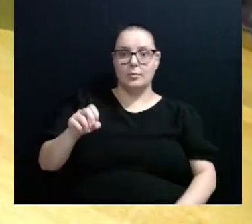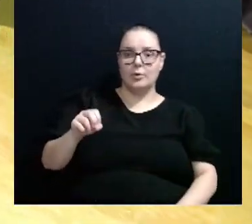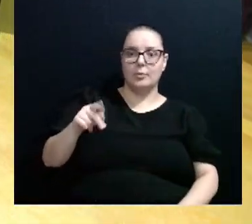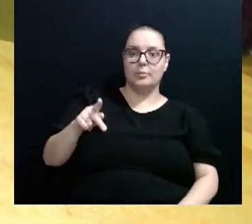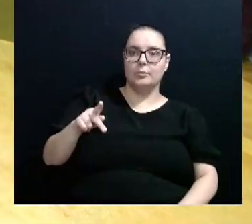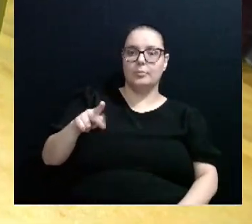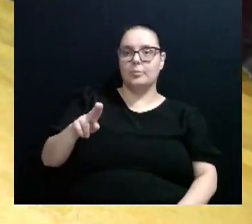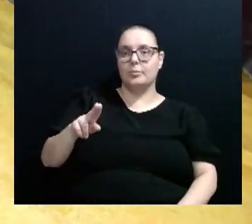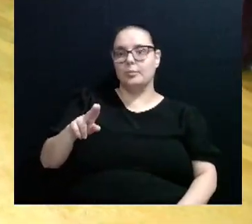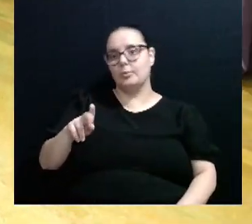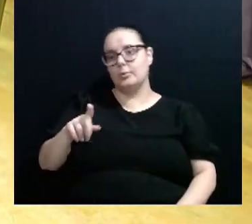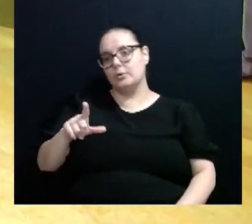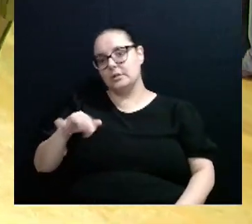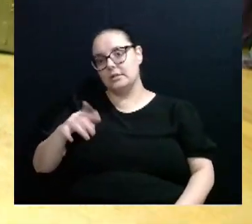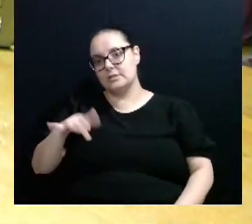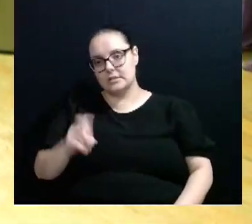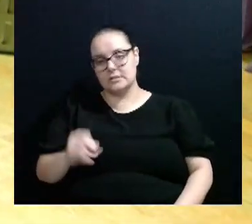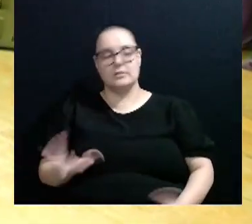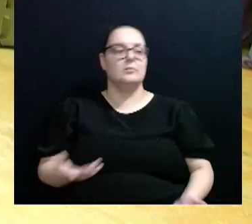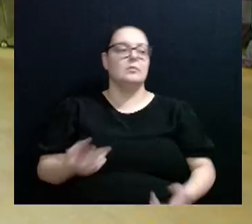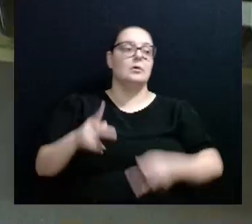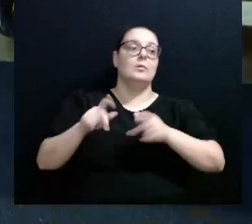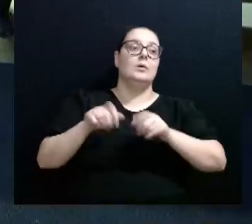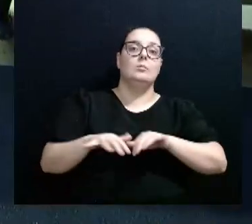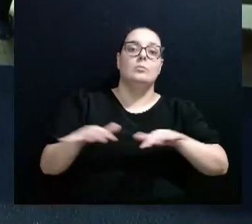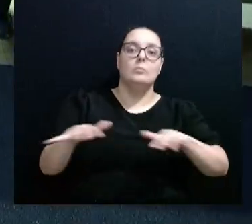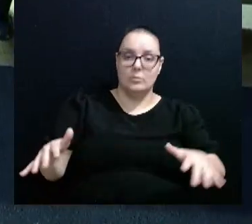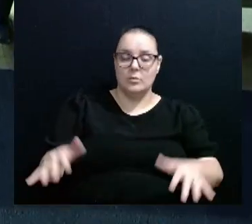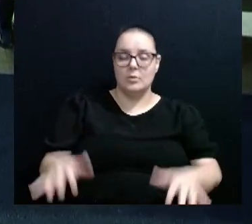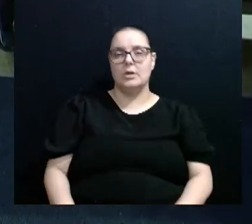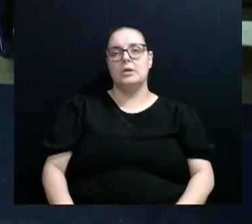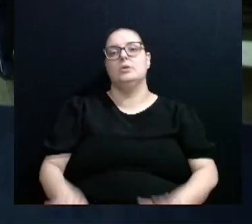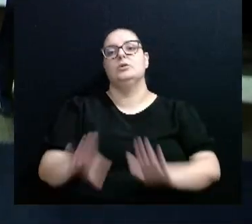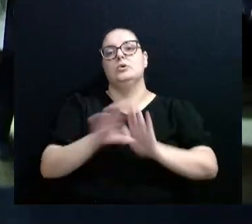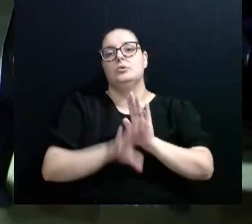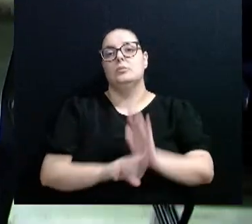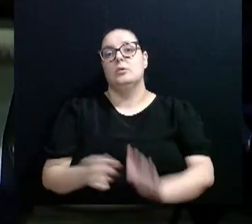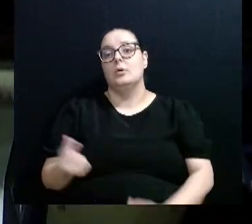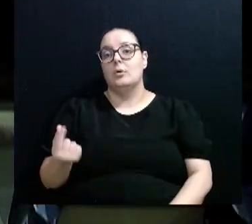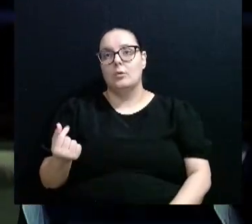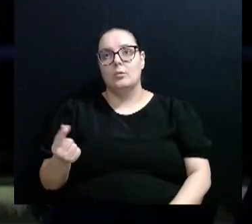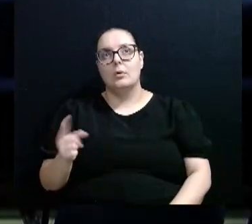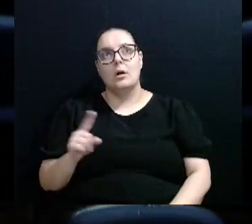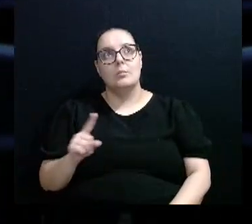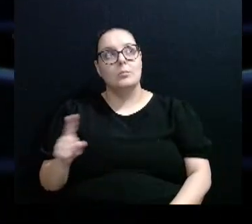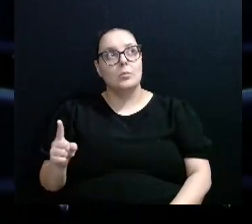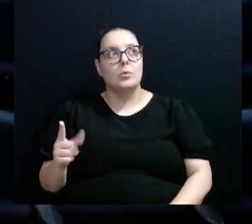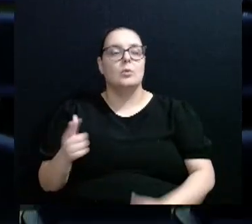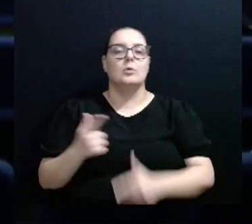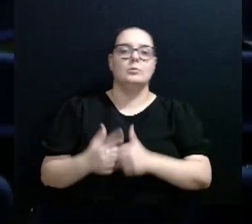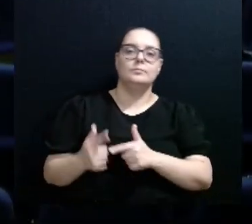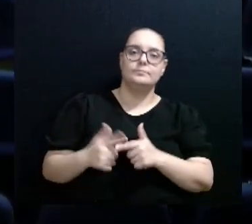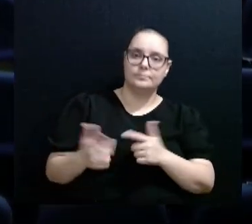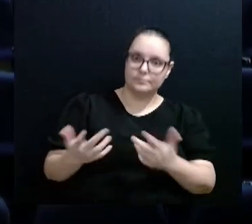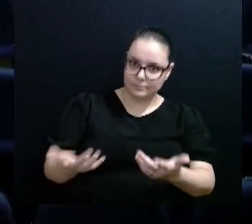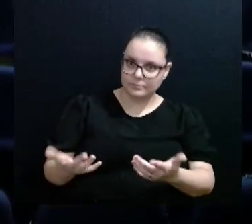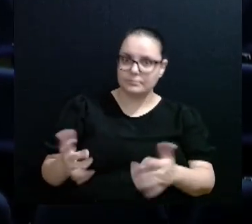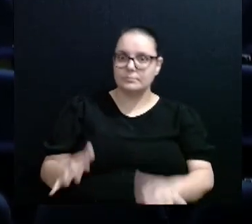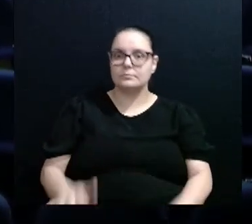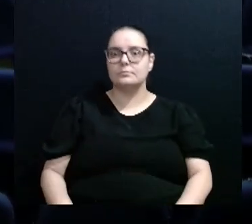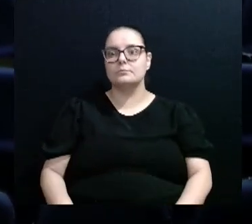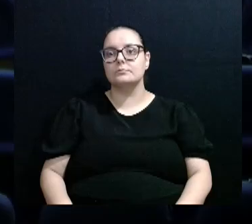para a população uma programação onde o preço não é um problema, onde de fato é